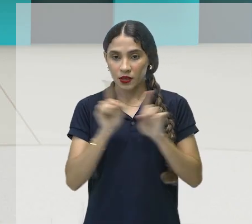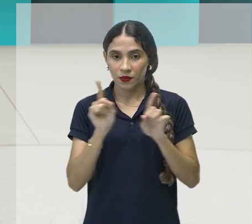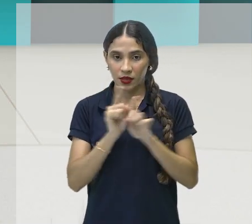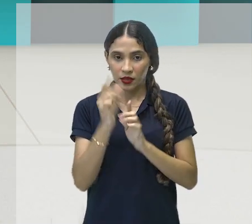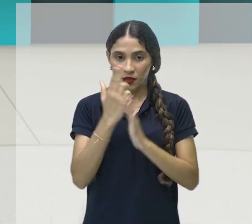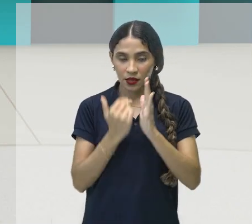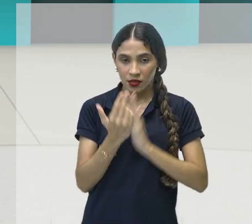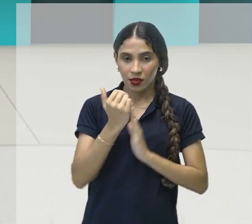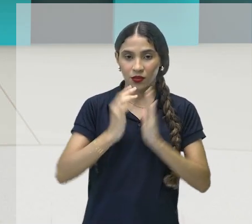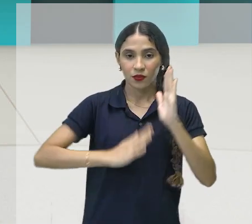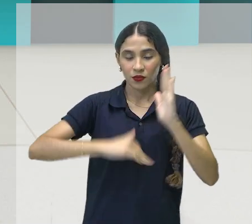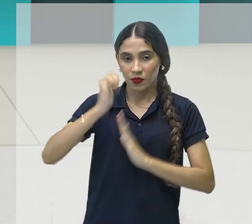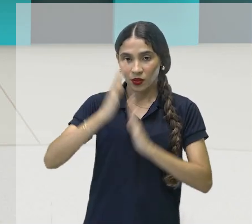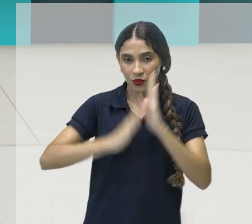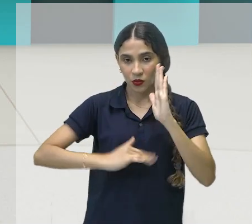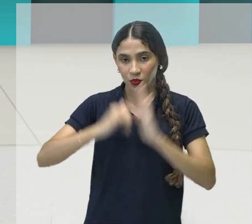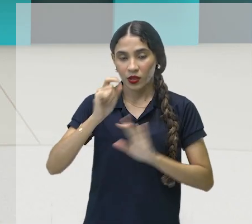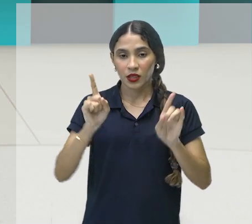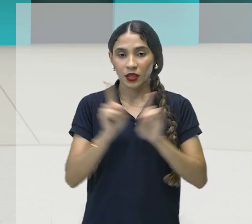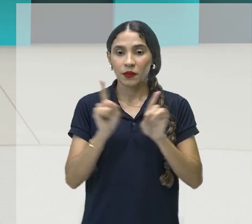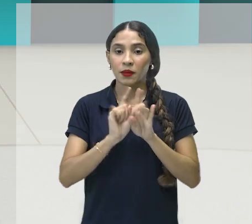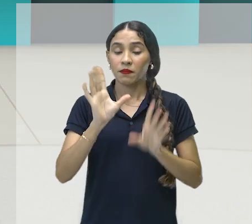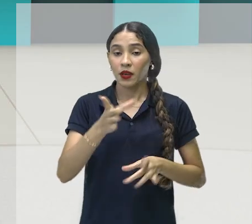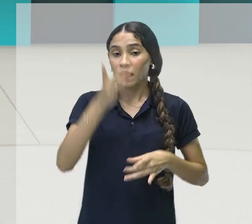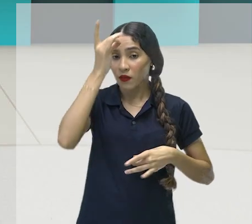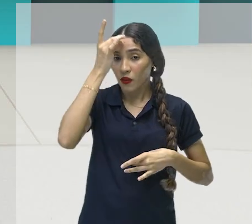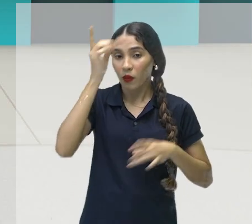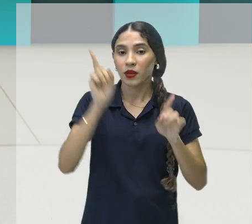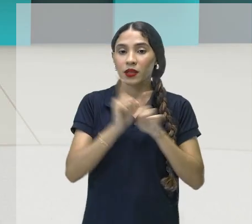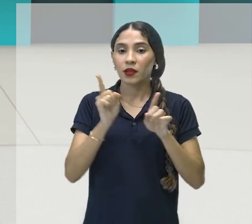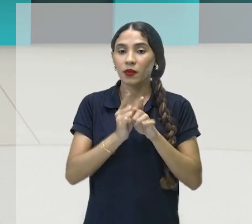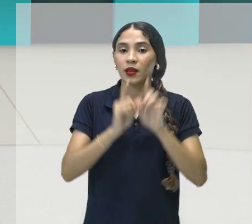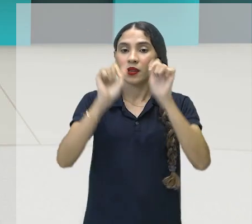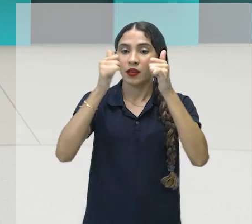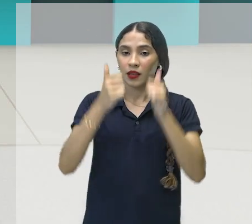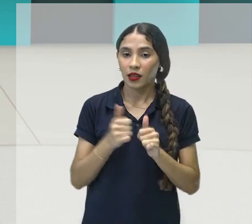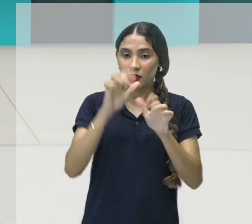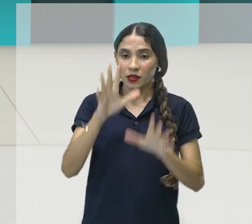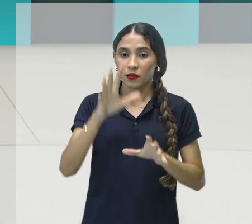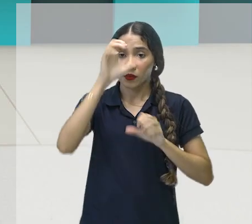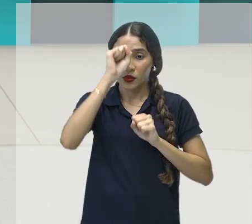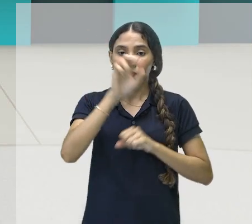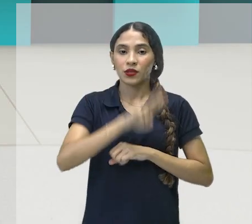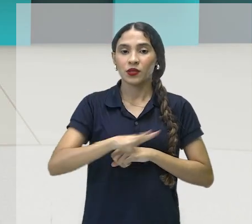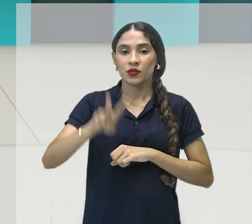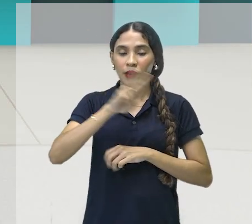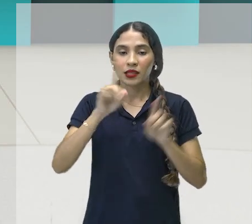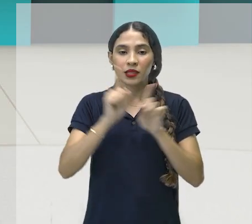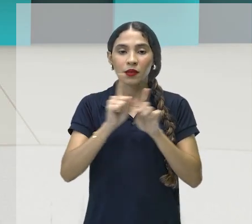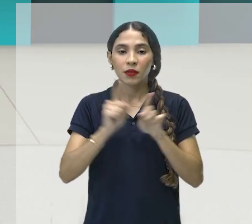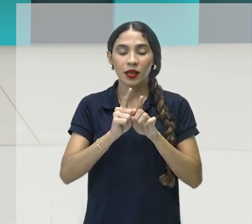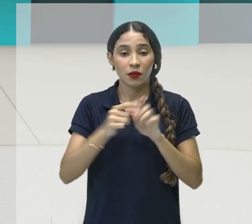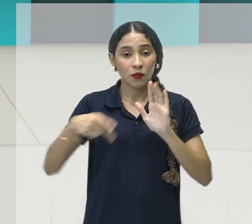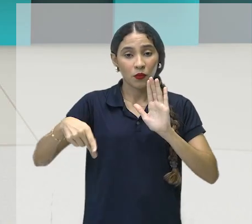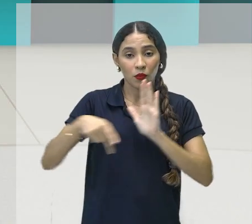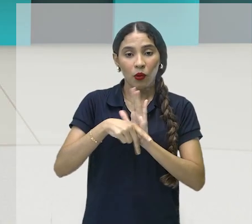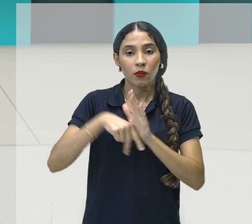utiliza desenhos, pinturas, performance e reapropriação de